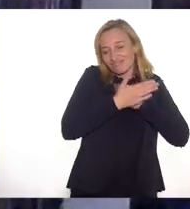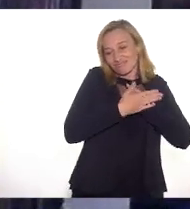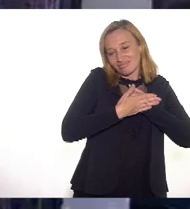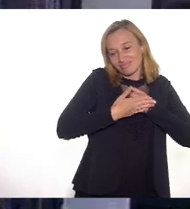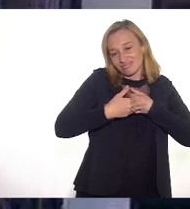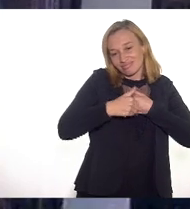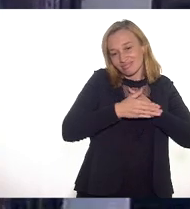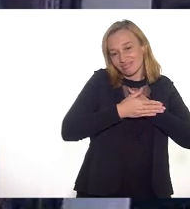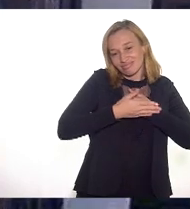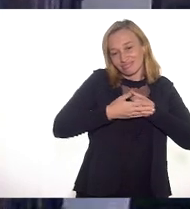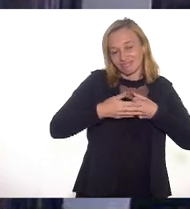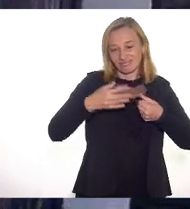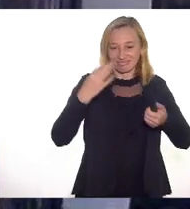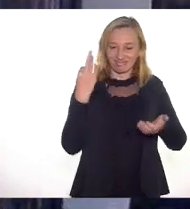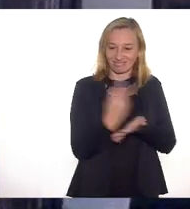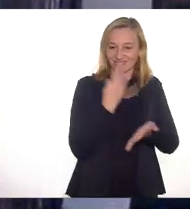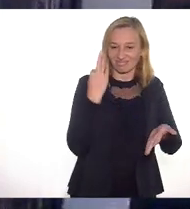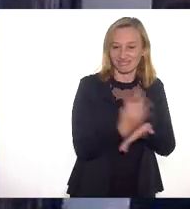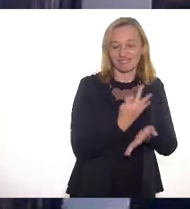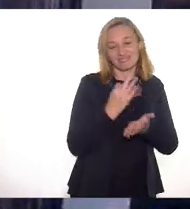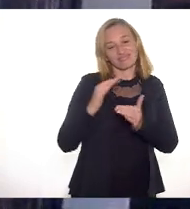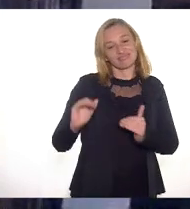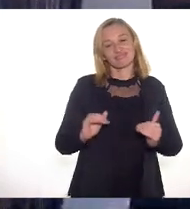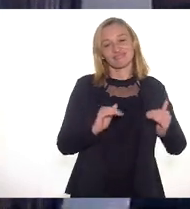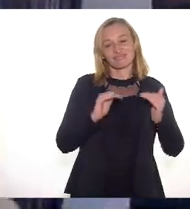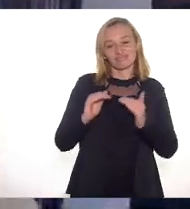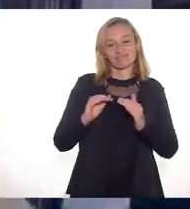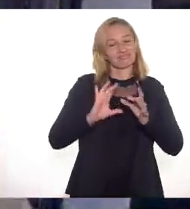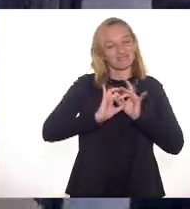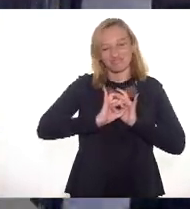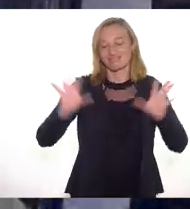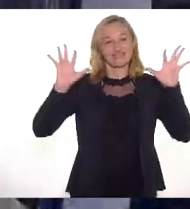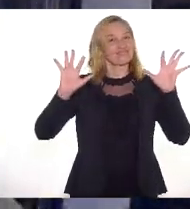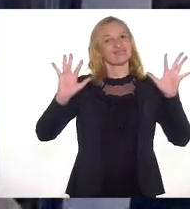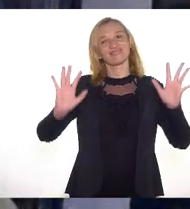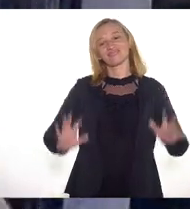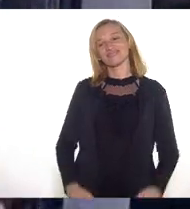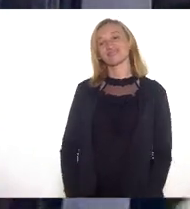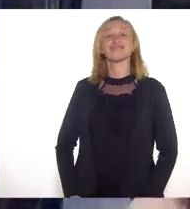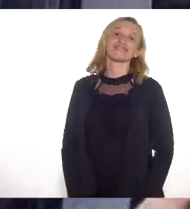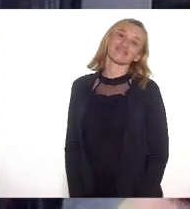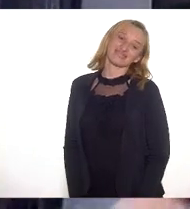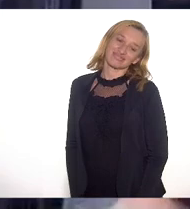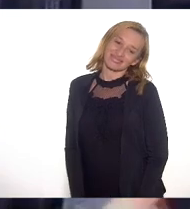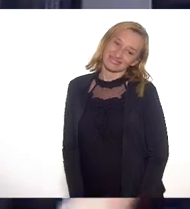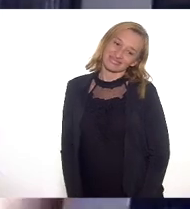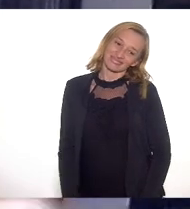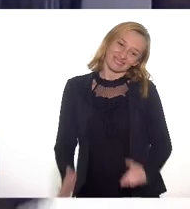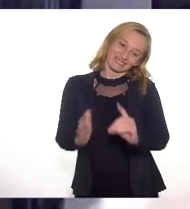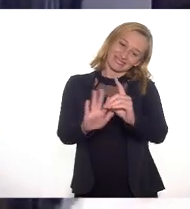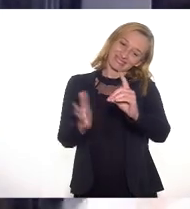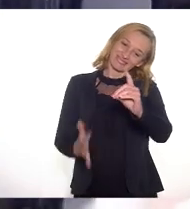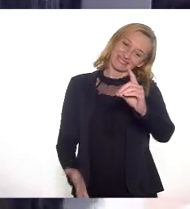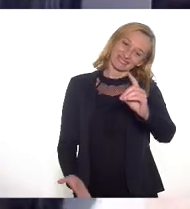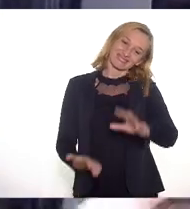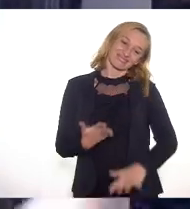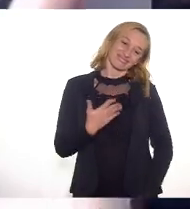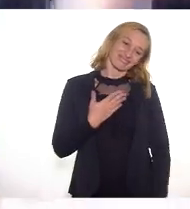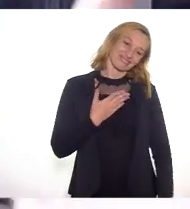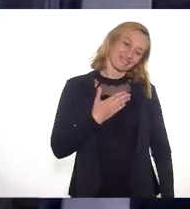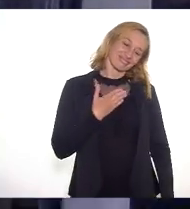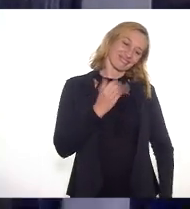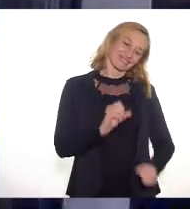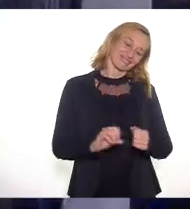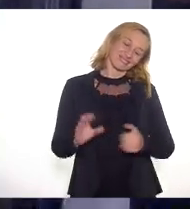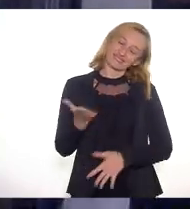de resistência, acima de tudo, de liberdade. É a homenagem que eu faço